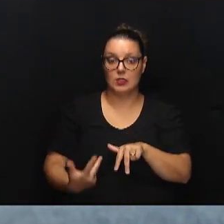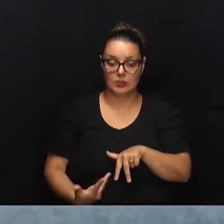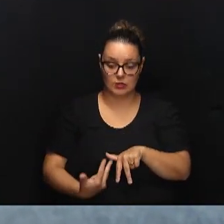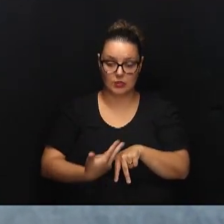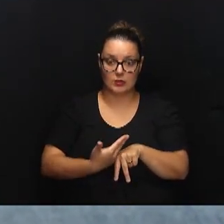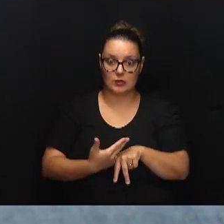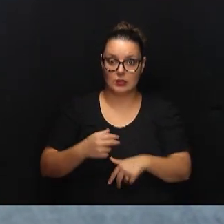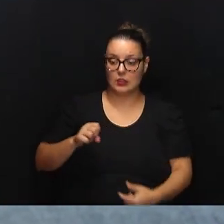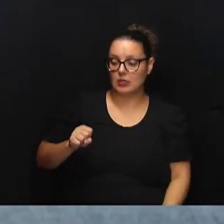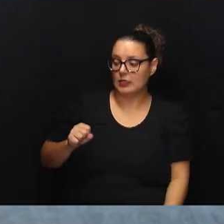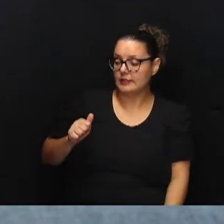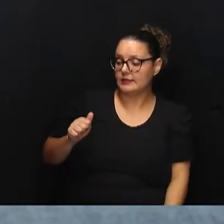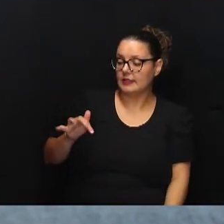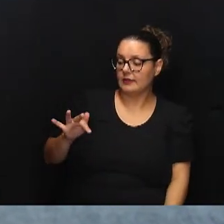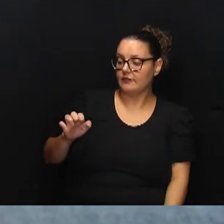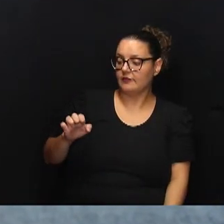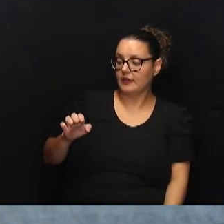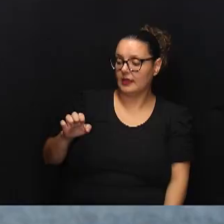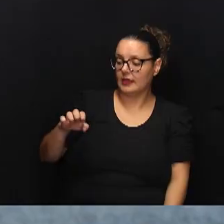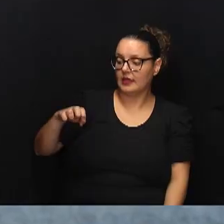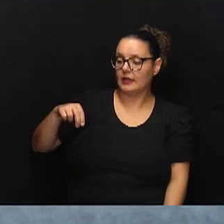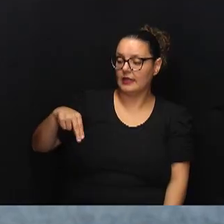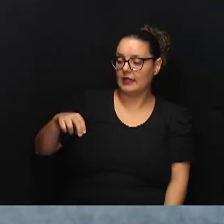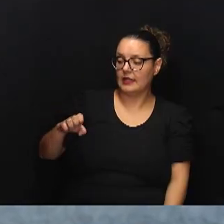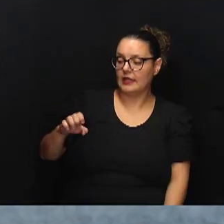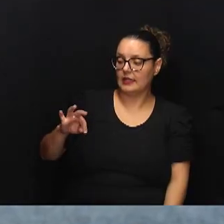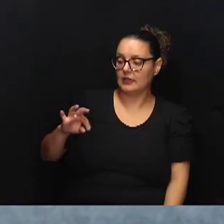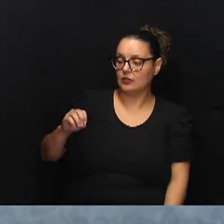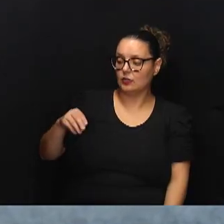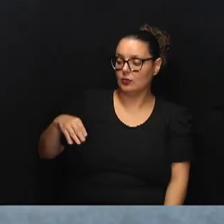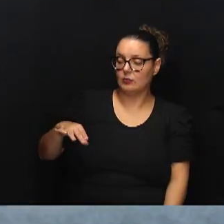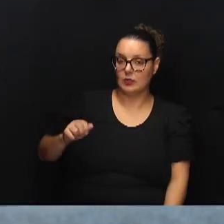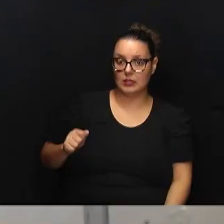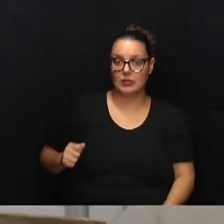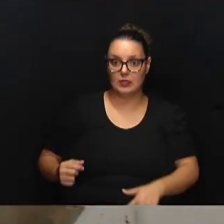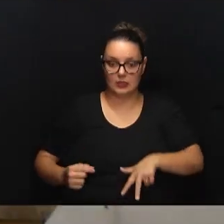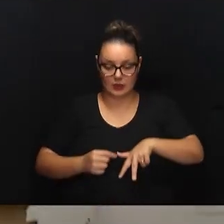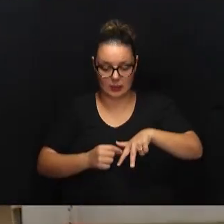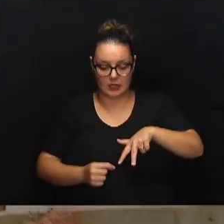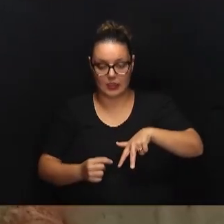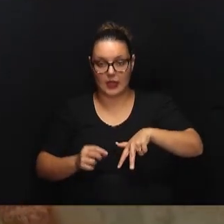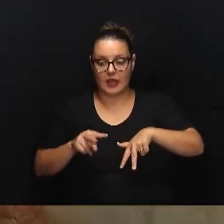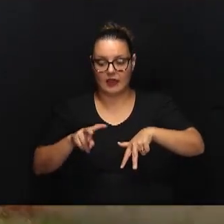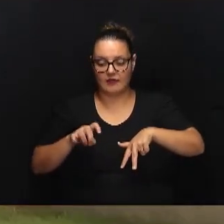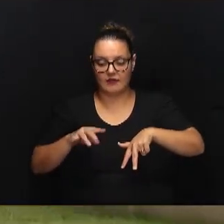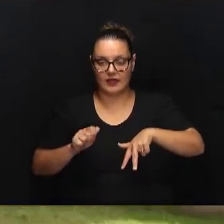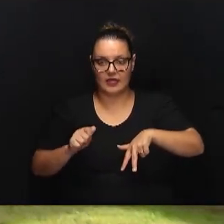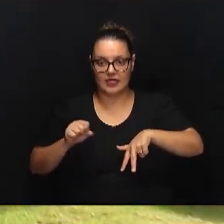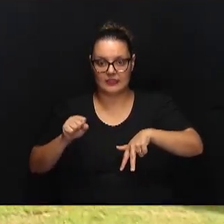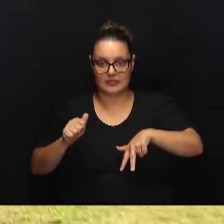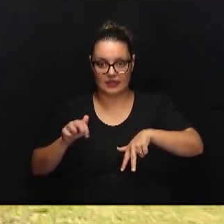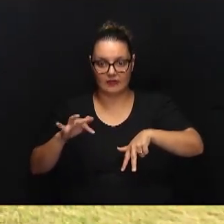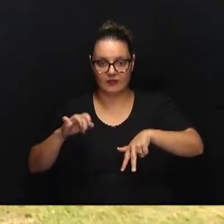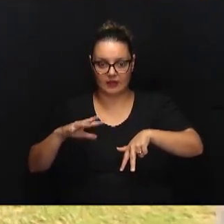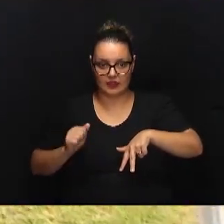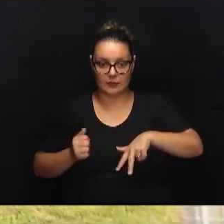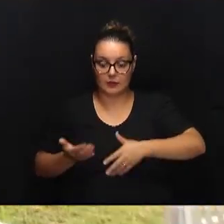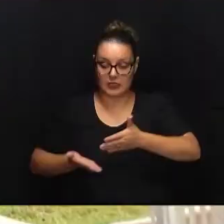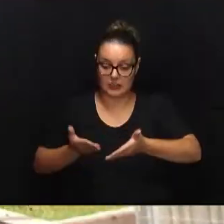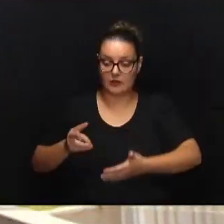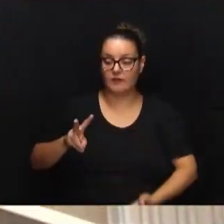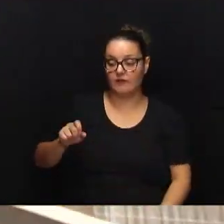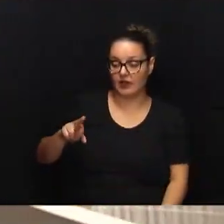de safenectomia, um procedimento que remove a veia safena, normalmente para tratar varizes